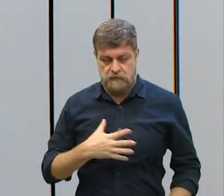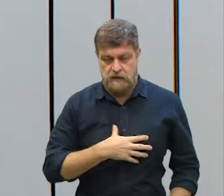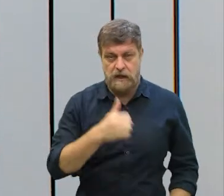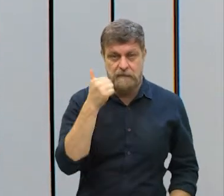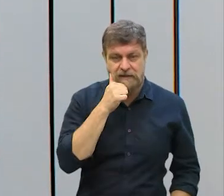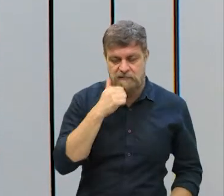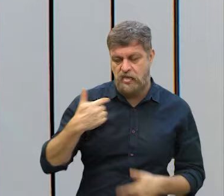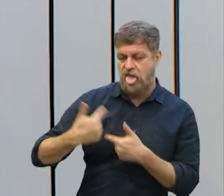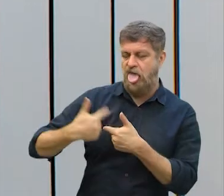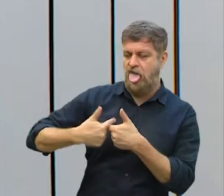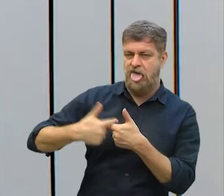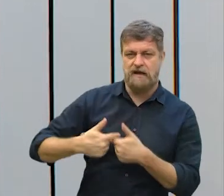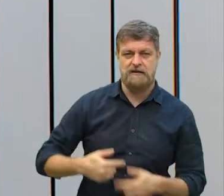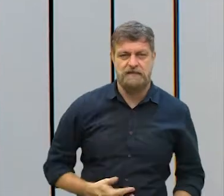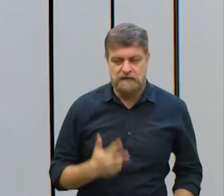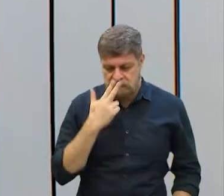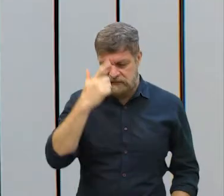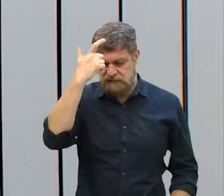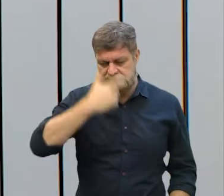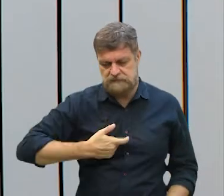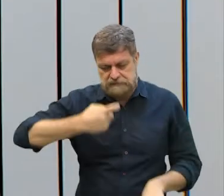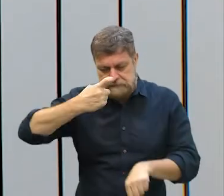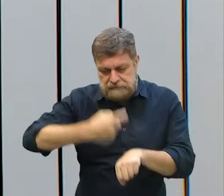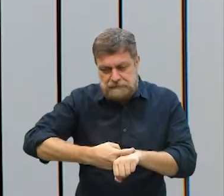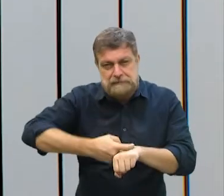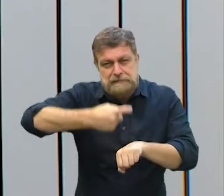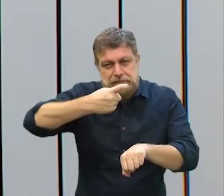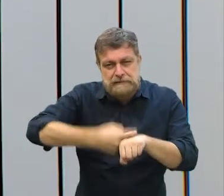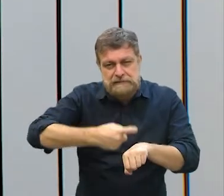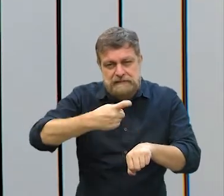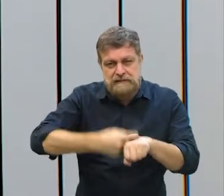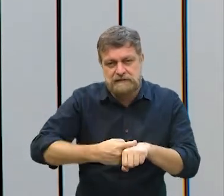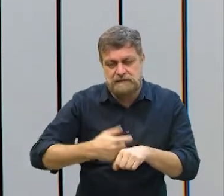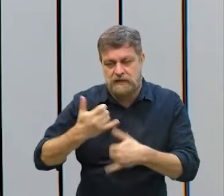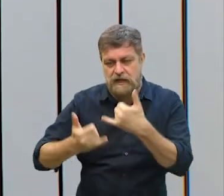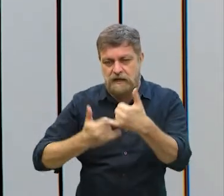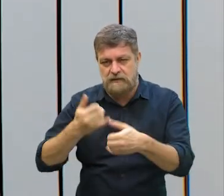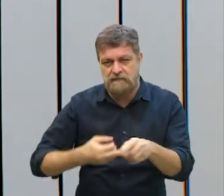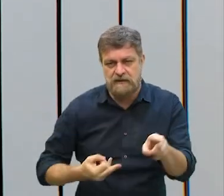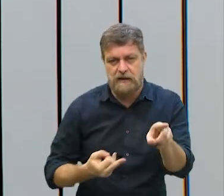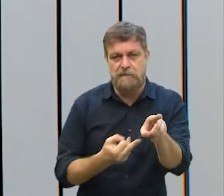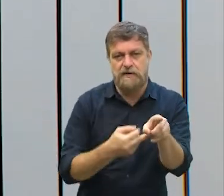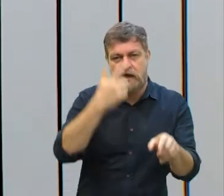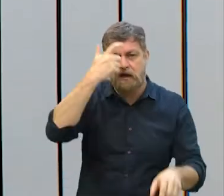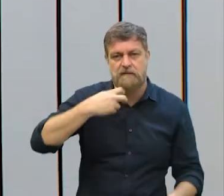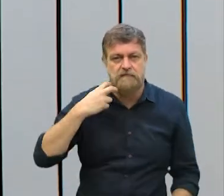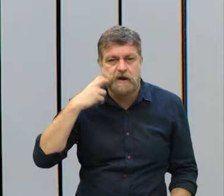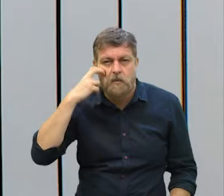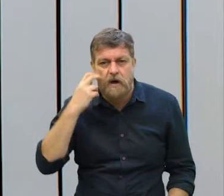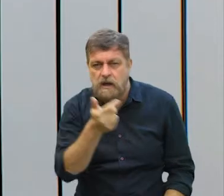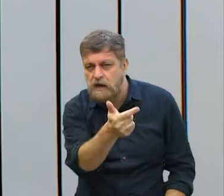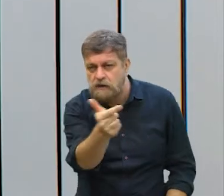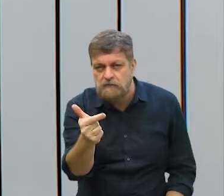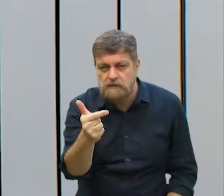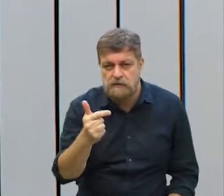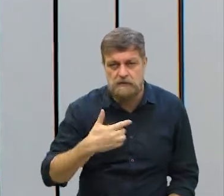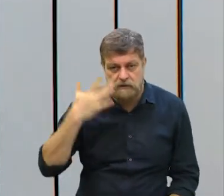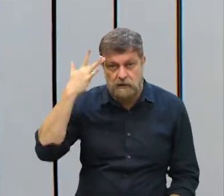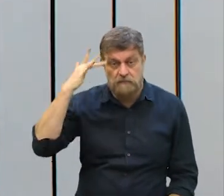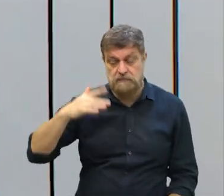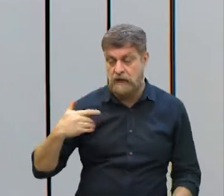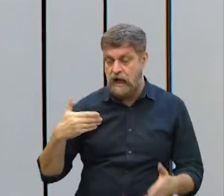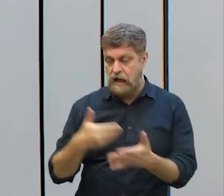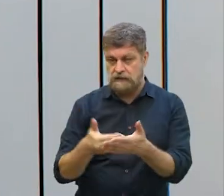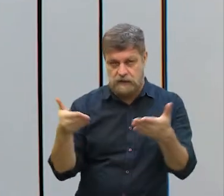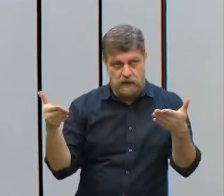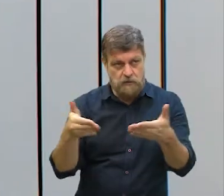casa minhas filhas tiram sarro. Pai, você é meio turrão, pai não sei o quê, aí brinca que vai fazer o exame de próstata, que tem vergonha. Eu falei, não, eu não tenho vergonha, que eu não sei fazer